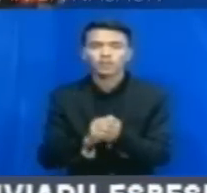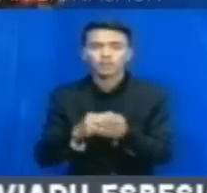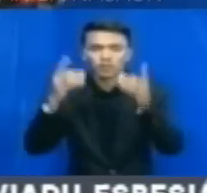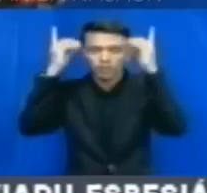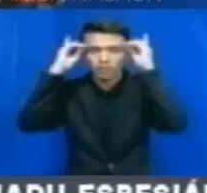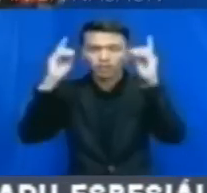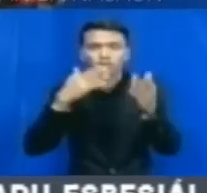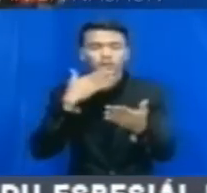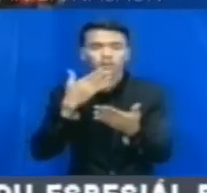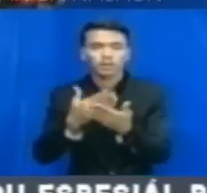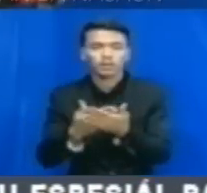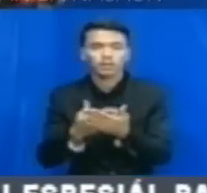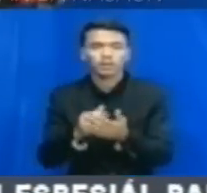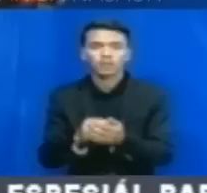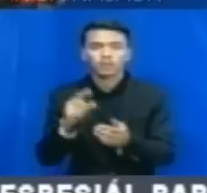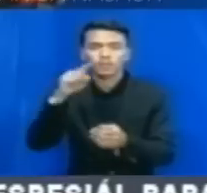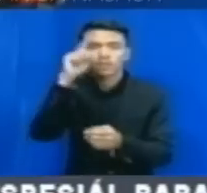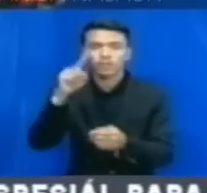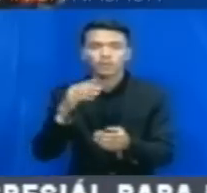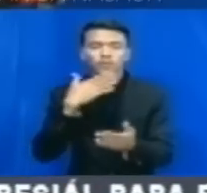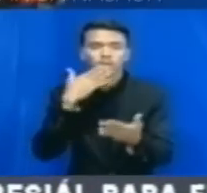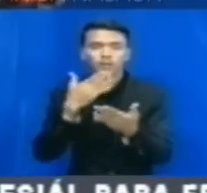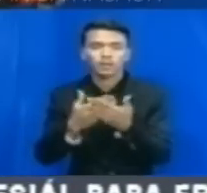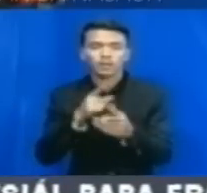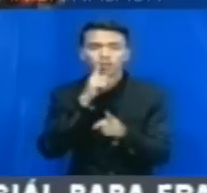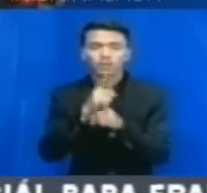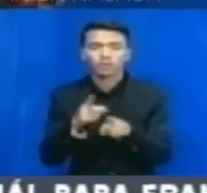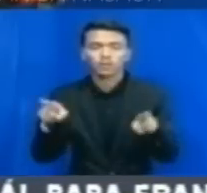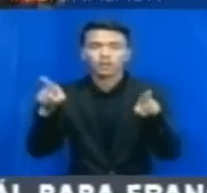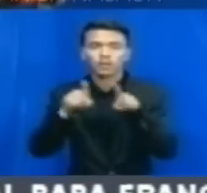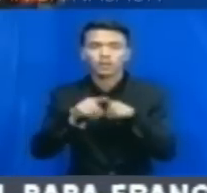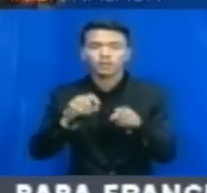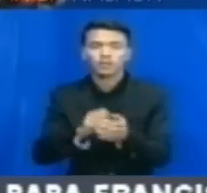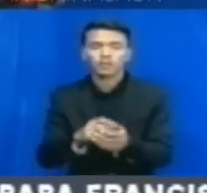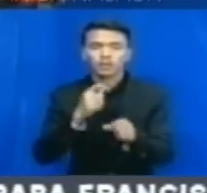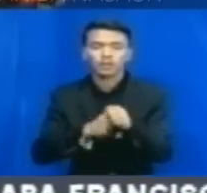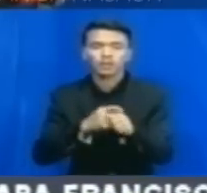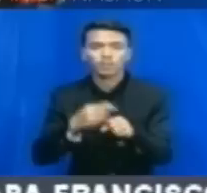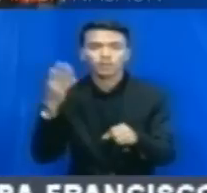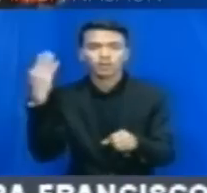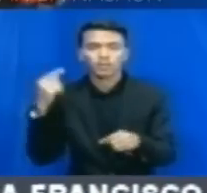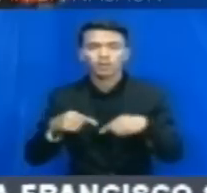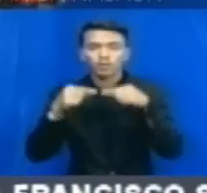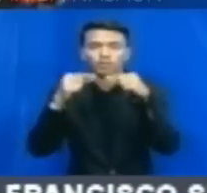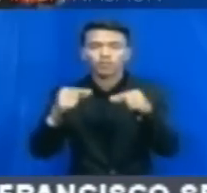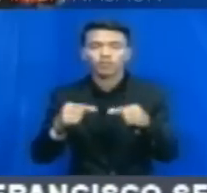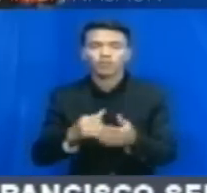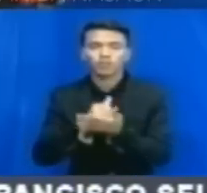Obrigado. Pergunta si dani dia kateus. Iane san defesa, ia tempo na ba. Lebe foastens legal